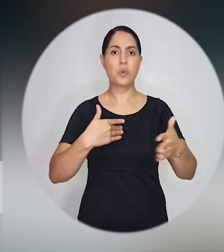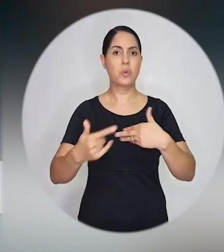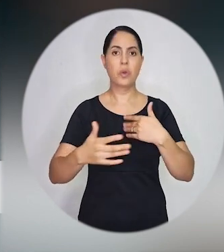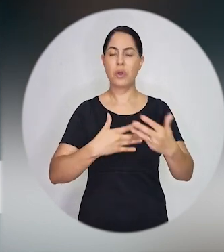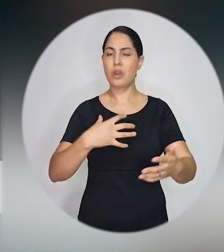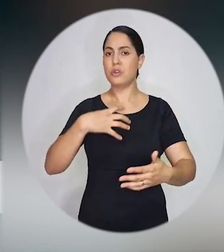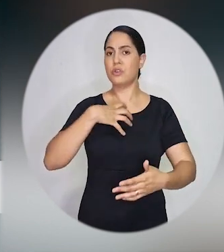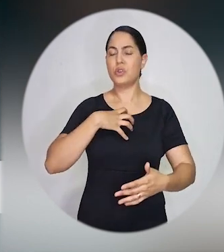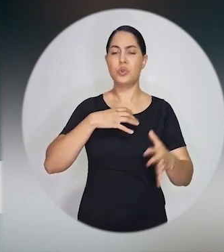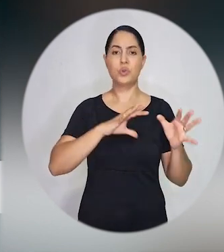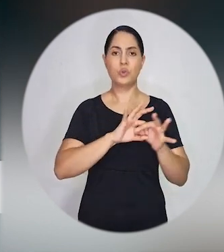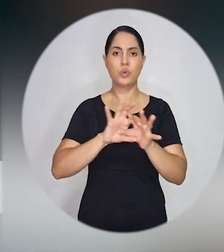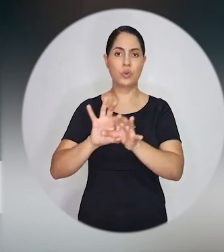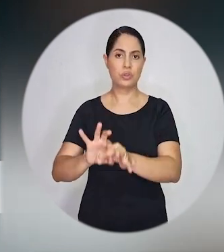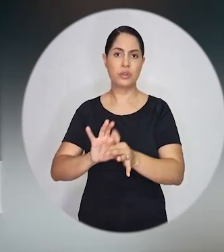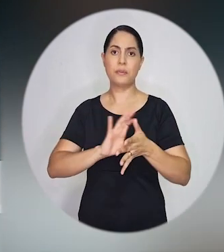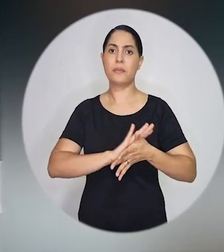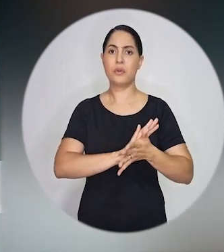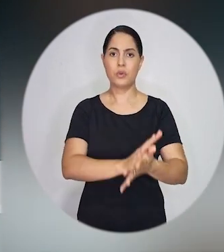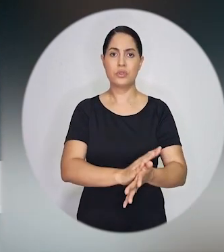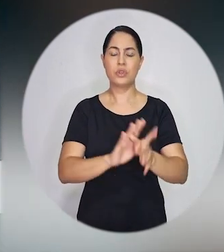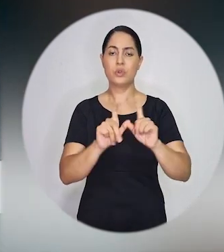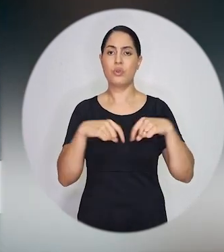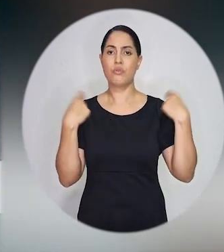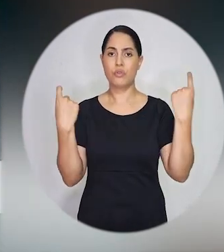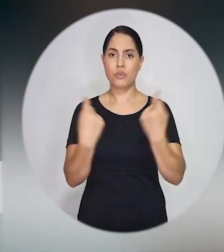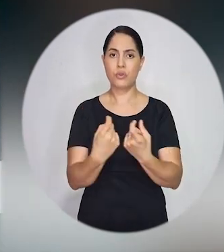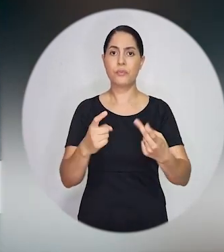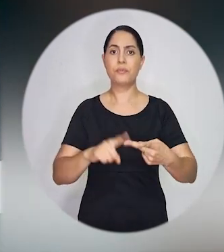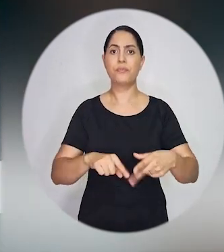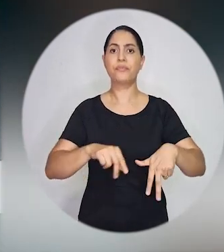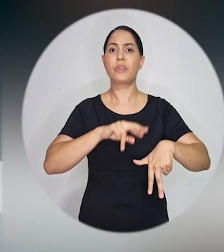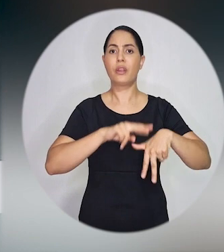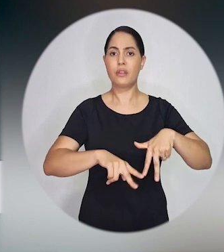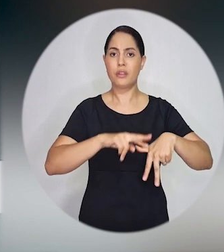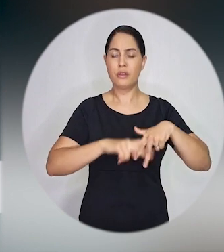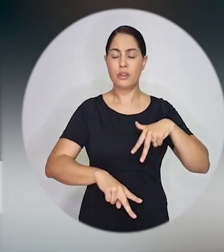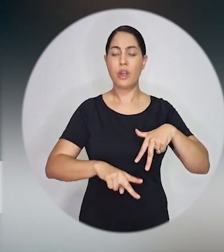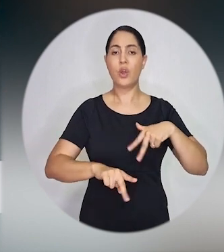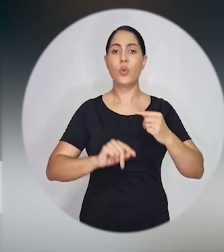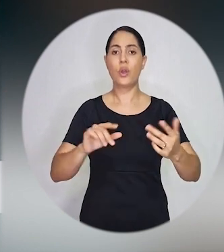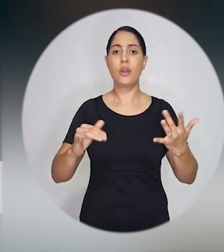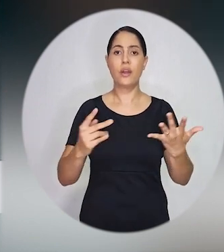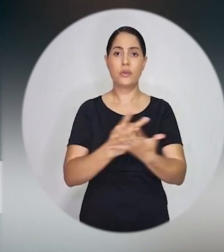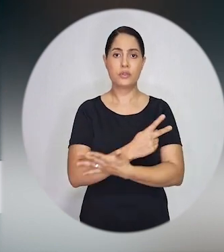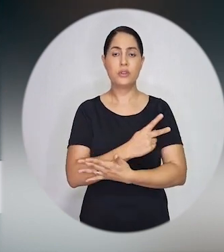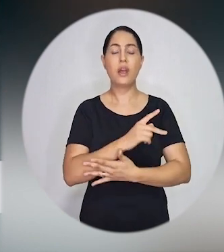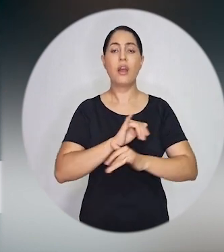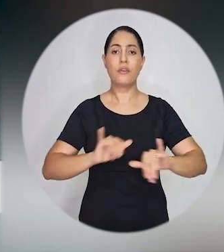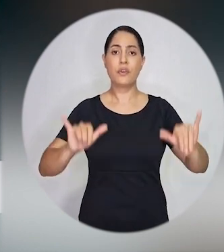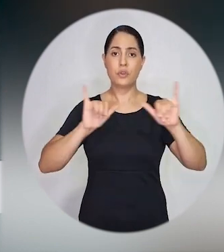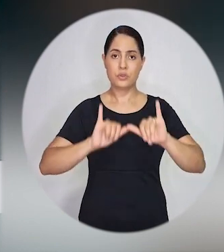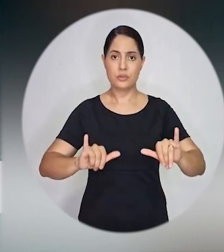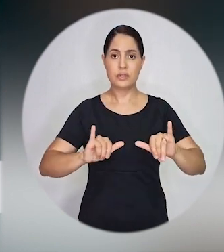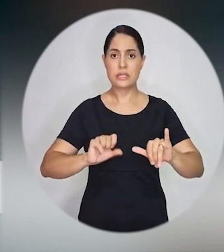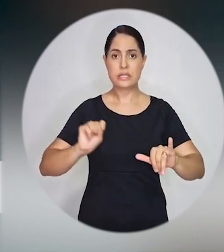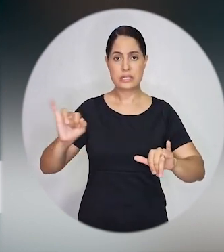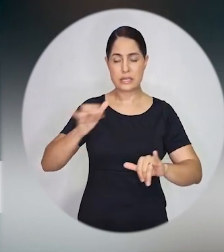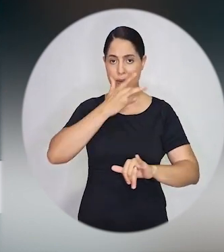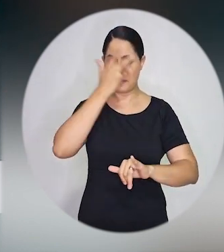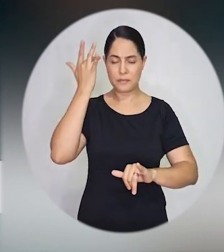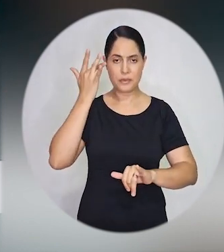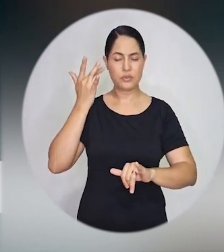qualquer forma de discriminação à orientação sexual e à identidade de gênero, vedando nos processos de habilitação